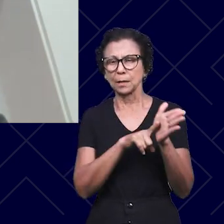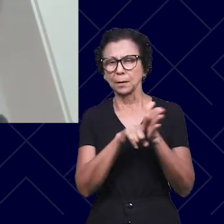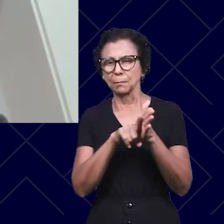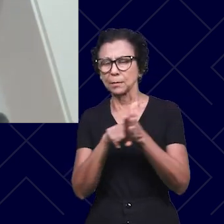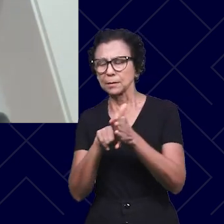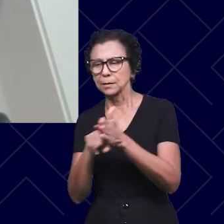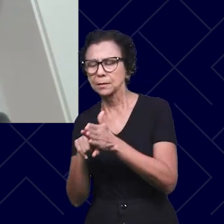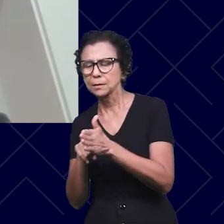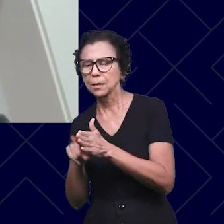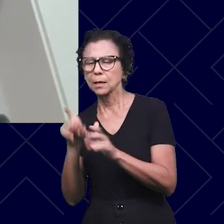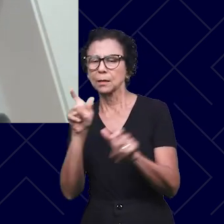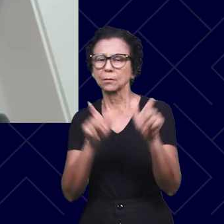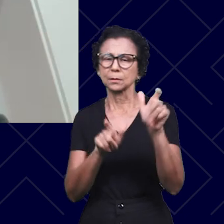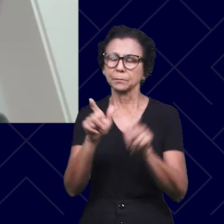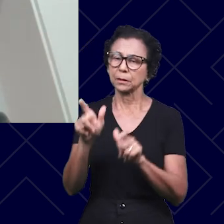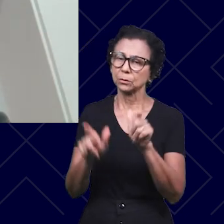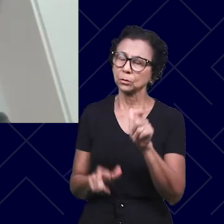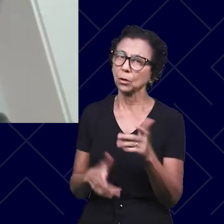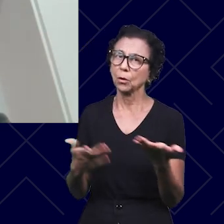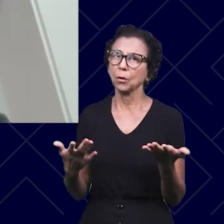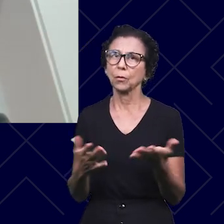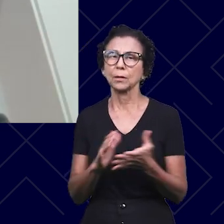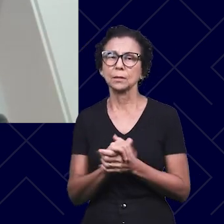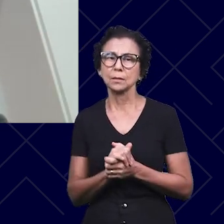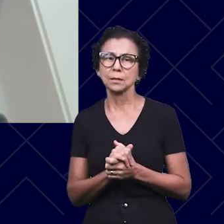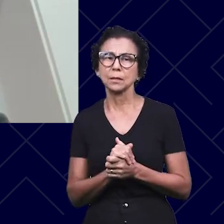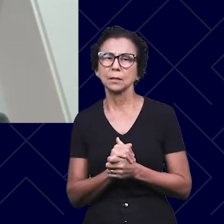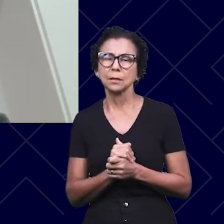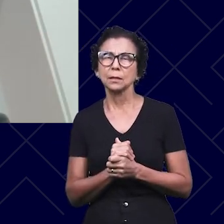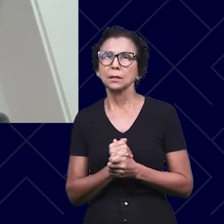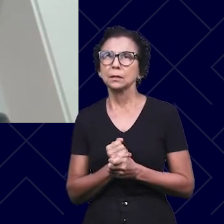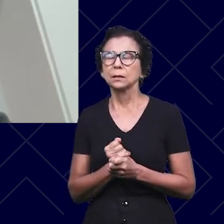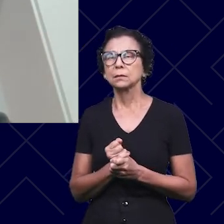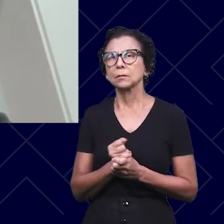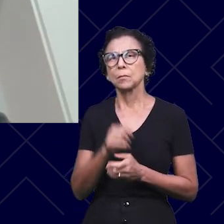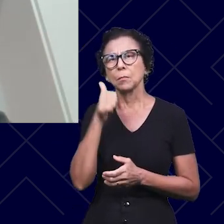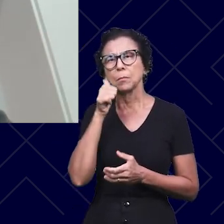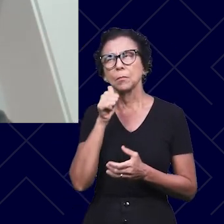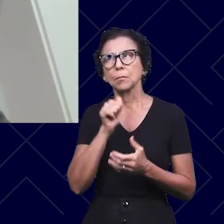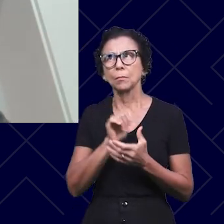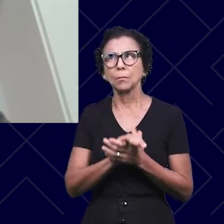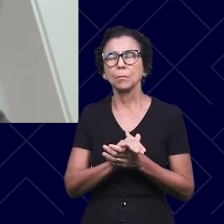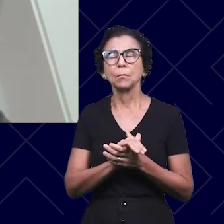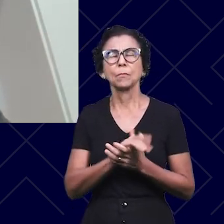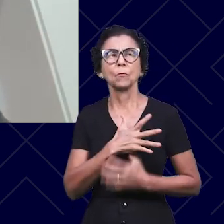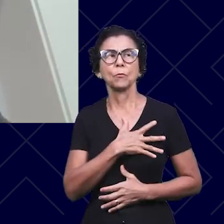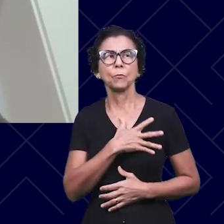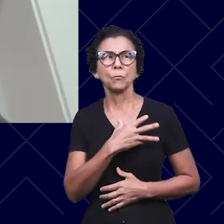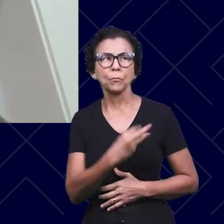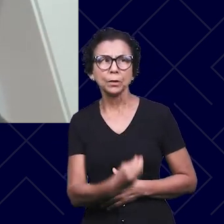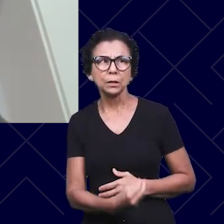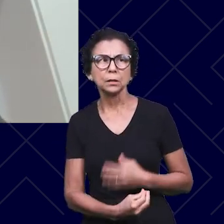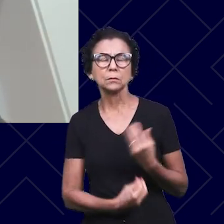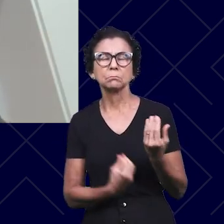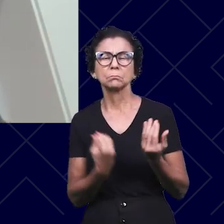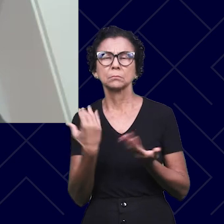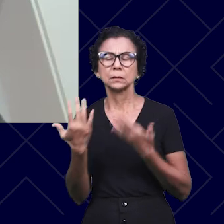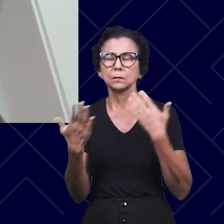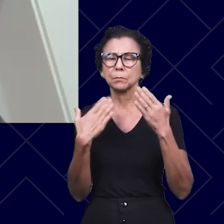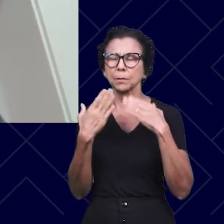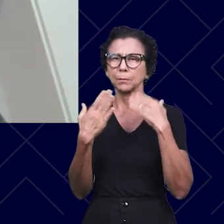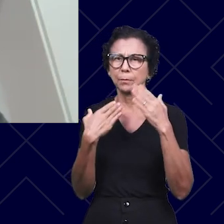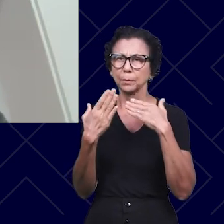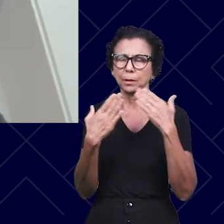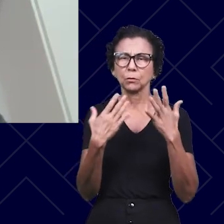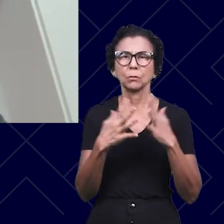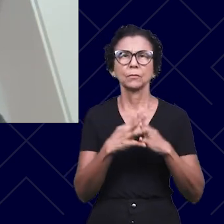né? Conversei com o pessoal dentro de casa, com a esposa, com os filhos, né? Assim, o que aquela máquina poderia me trazer de benefício,